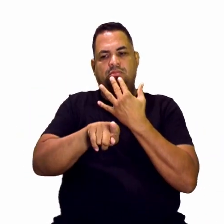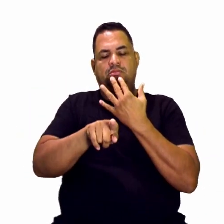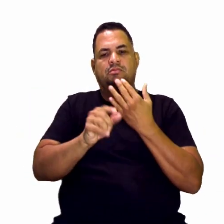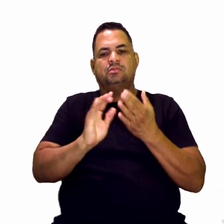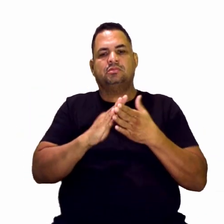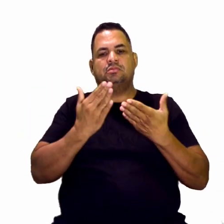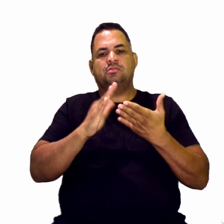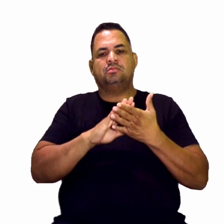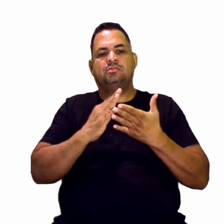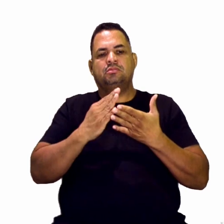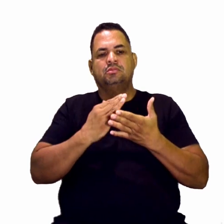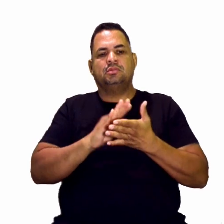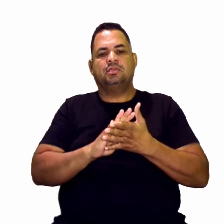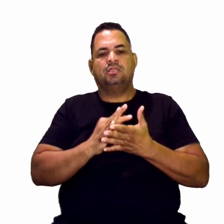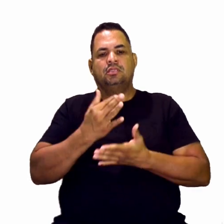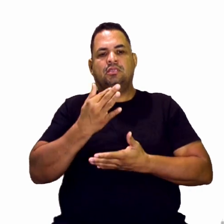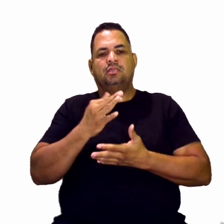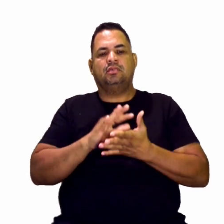e fagocita